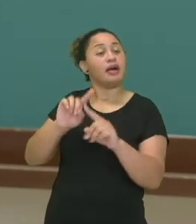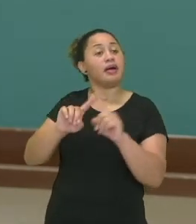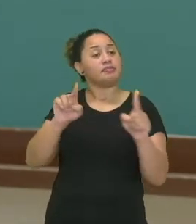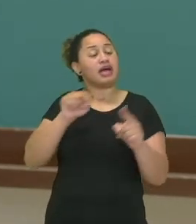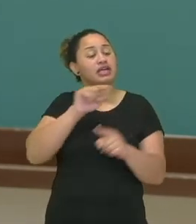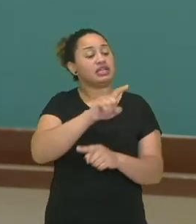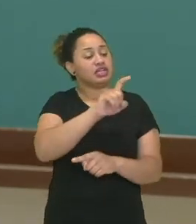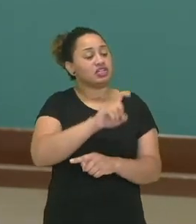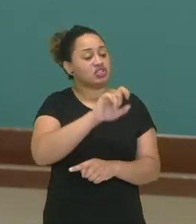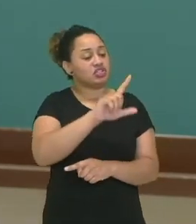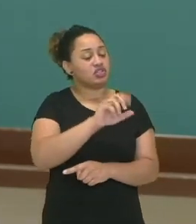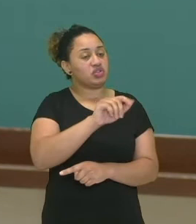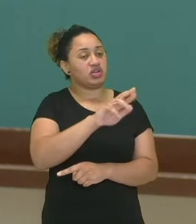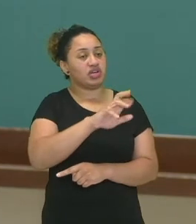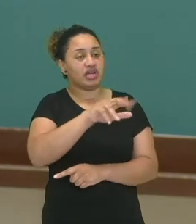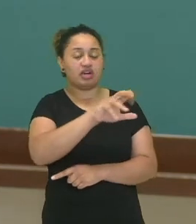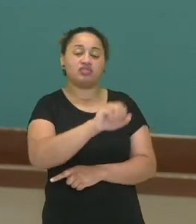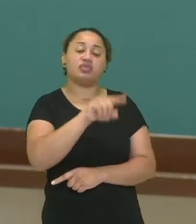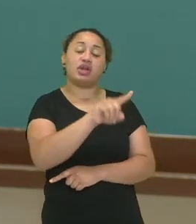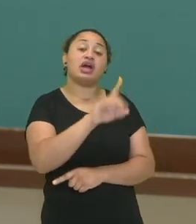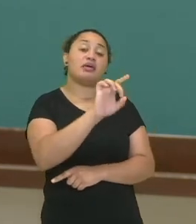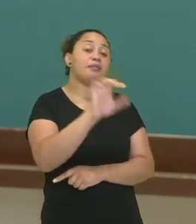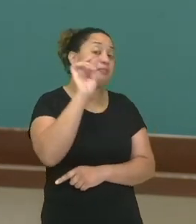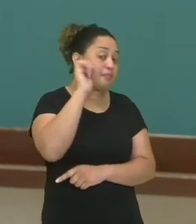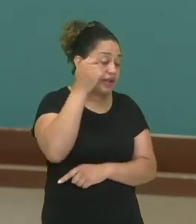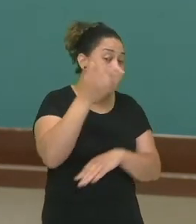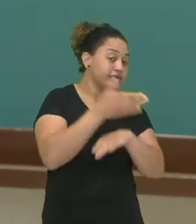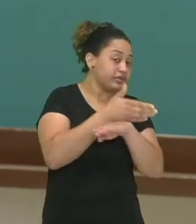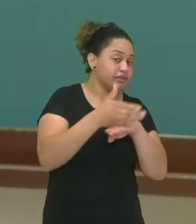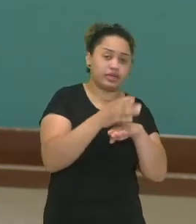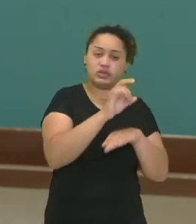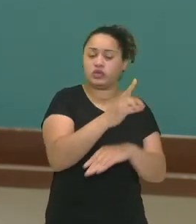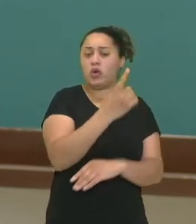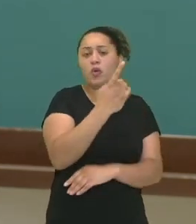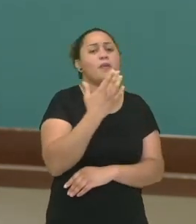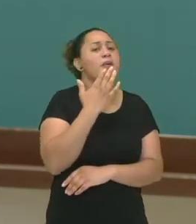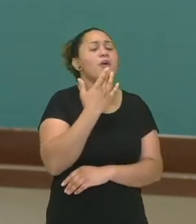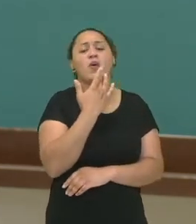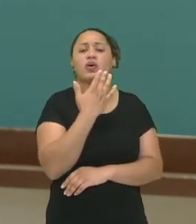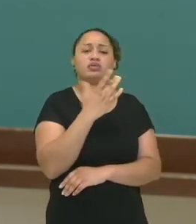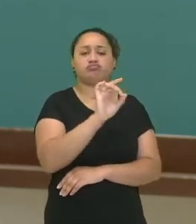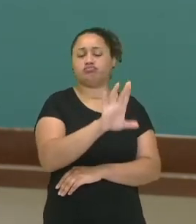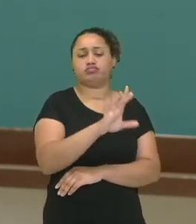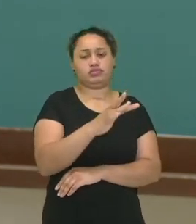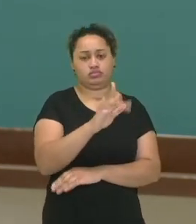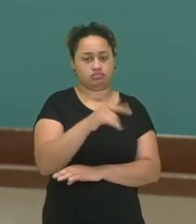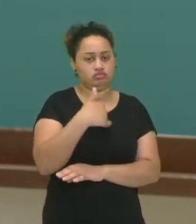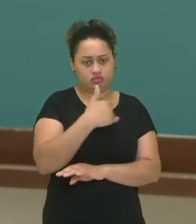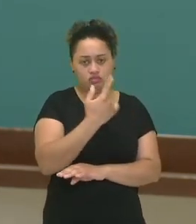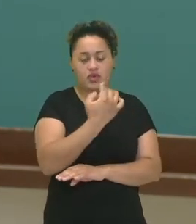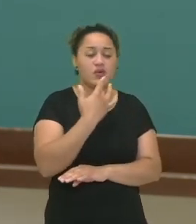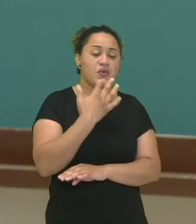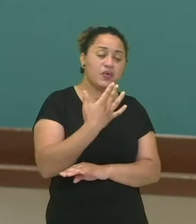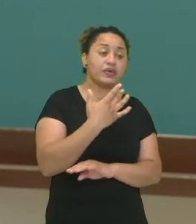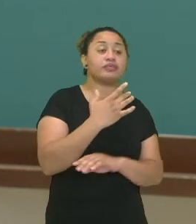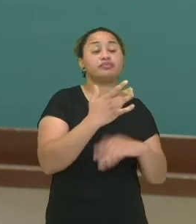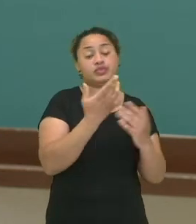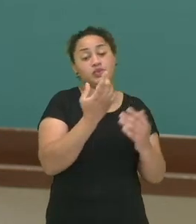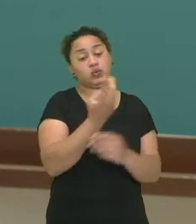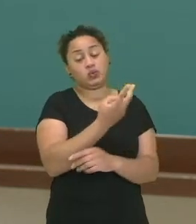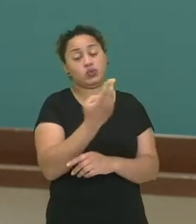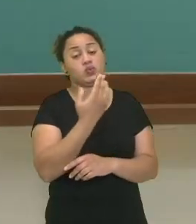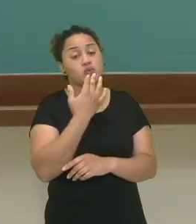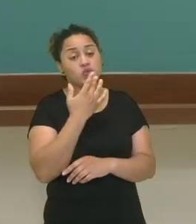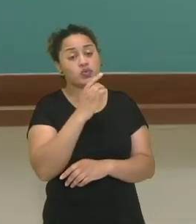cromoxilogravura. Porém, a xilogravura, ela vai ter apenas uma matriz, né? Ela vai ser preta e branca, então só essas duas